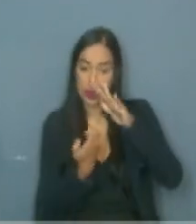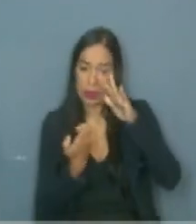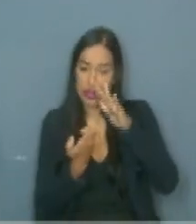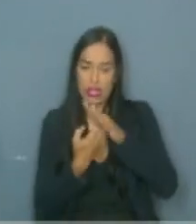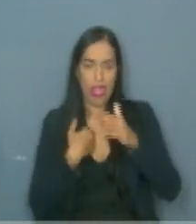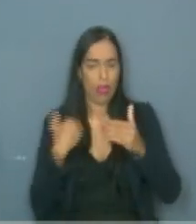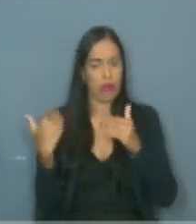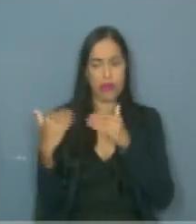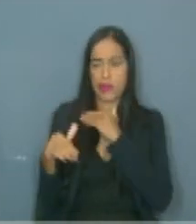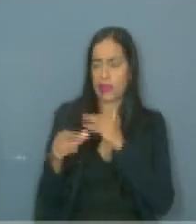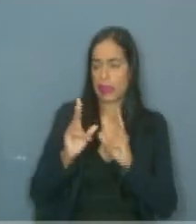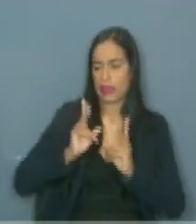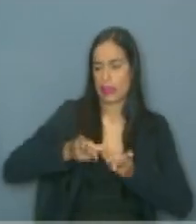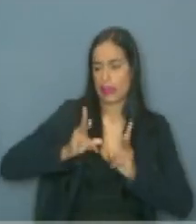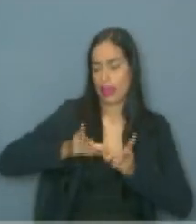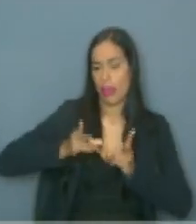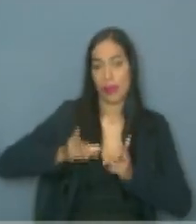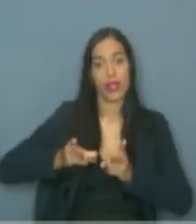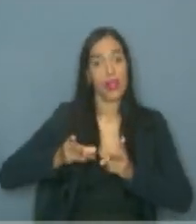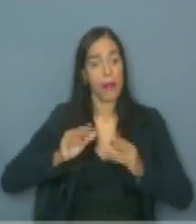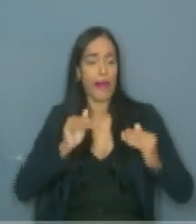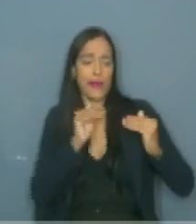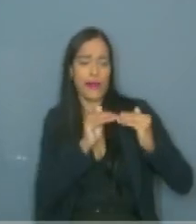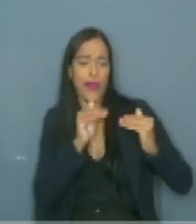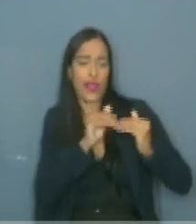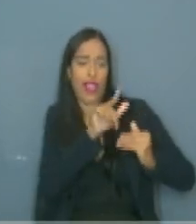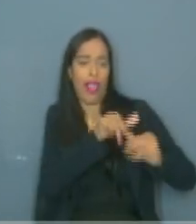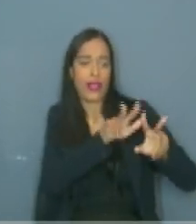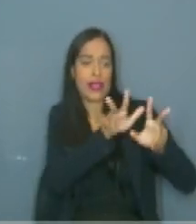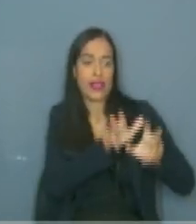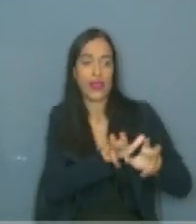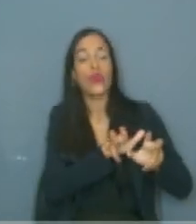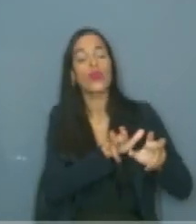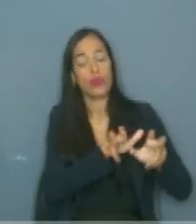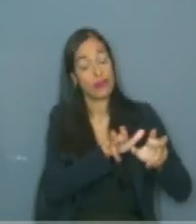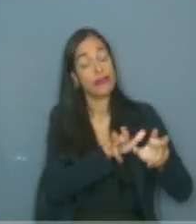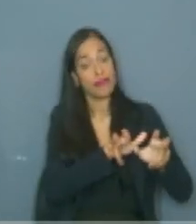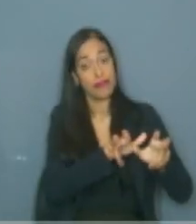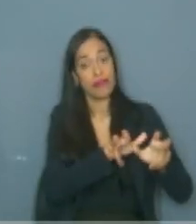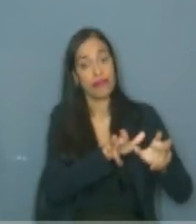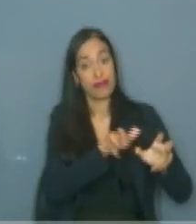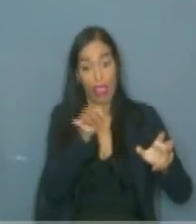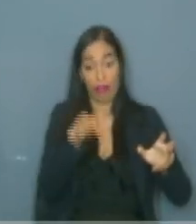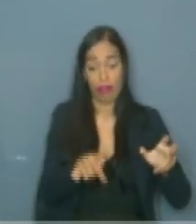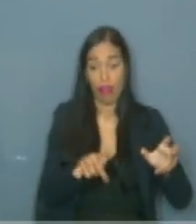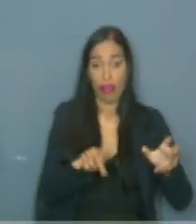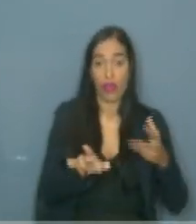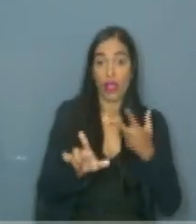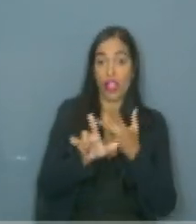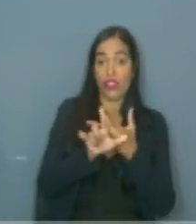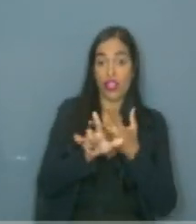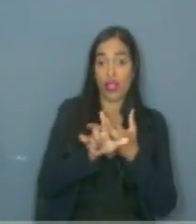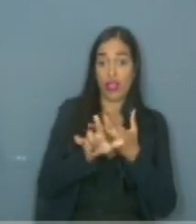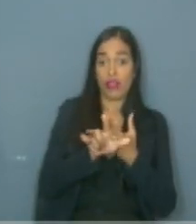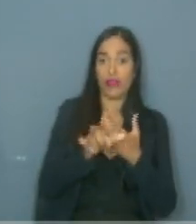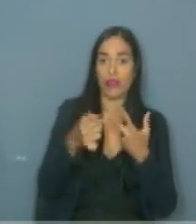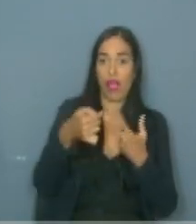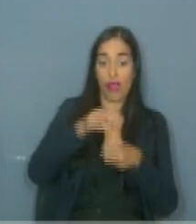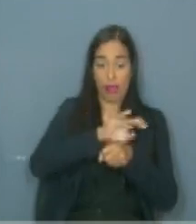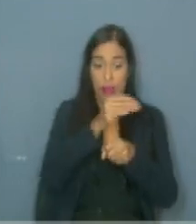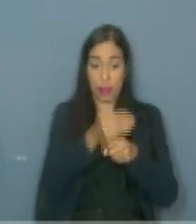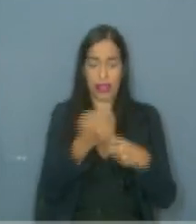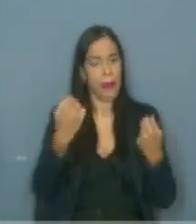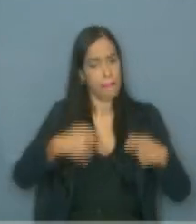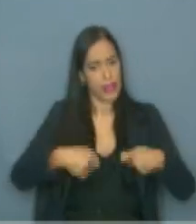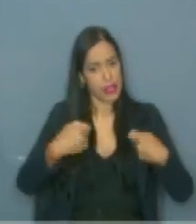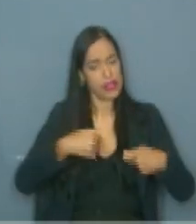discordava de mim diversas vezes, mas nisso a gente concordava. A gente concordava que o poder legislativo da cidade do Recife precisa ter moral